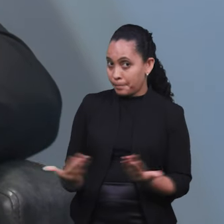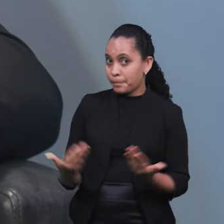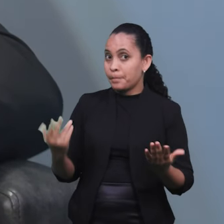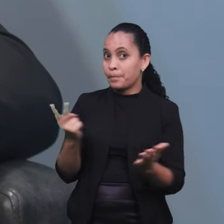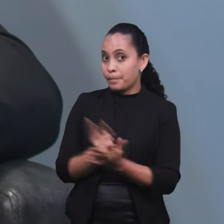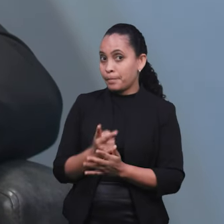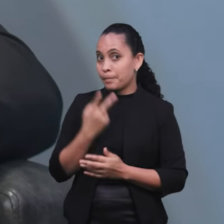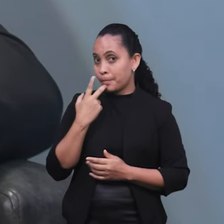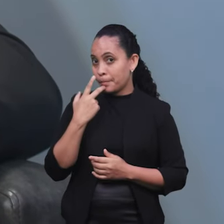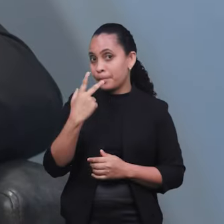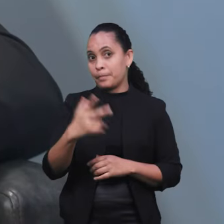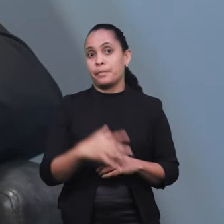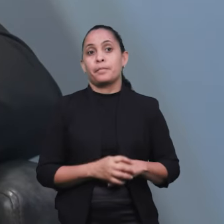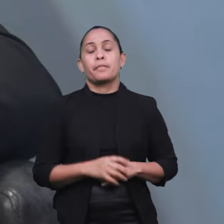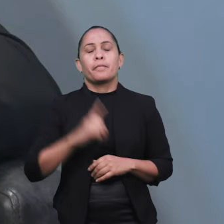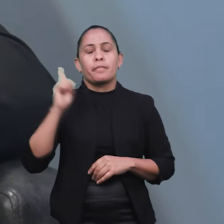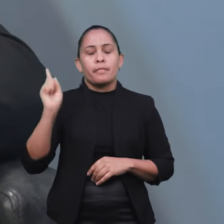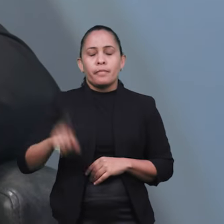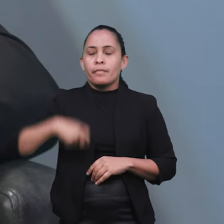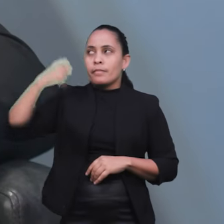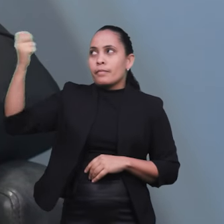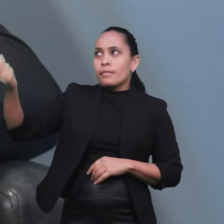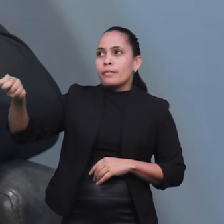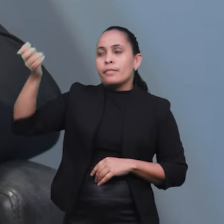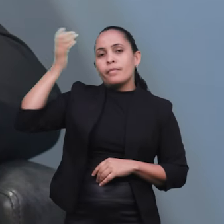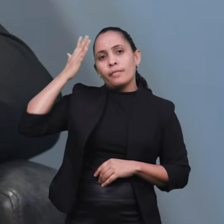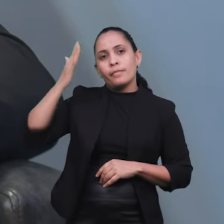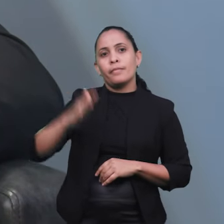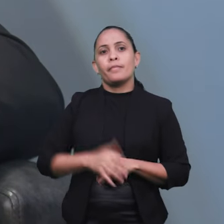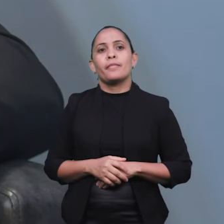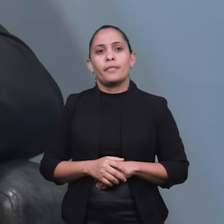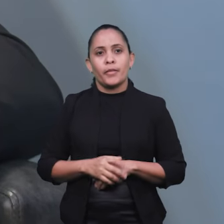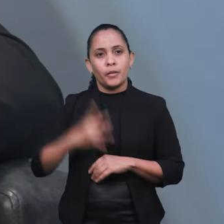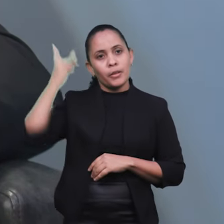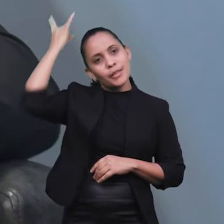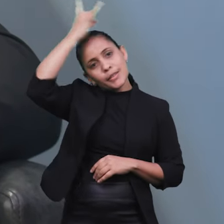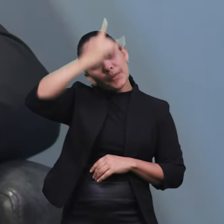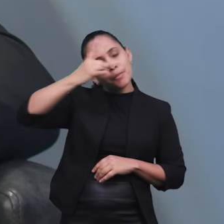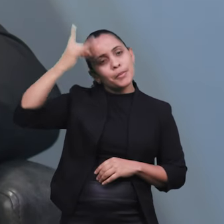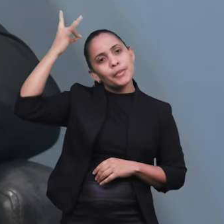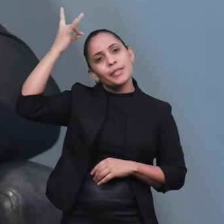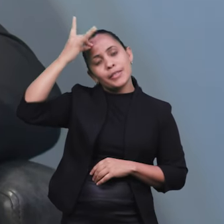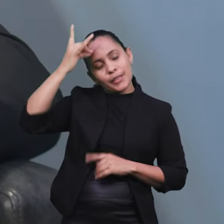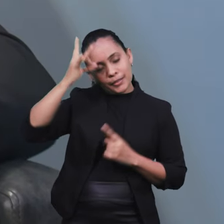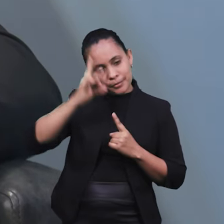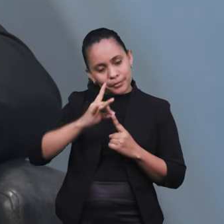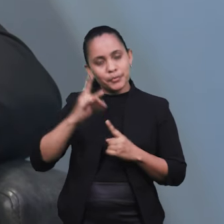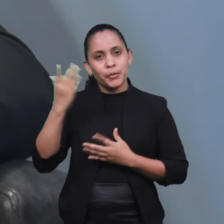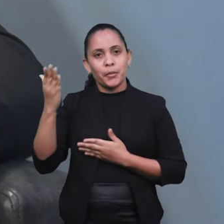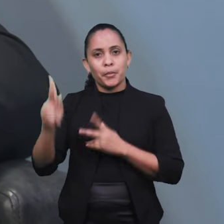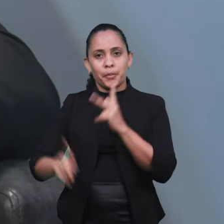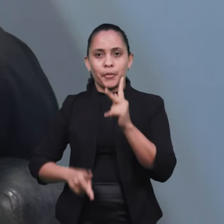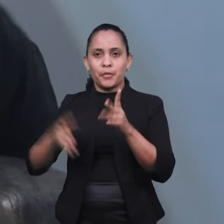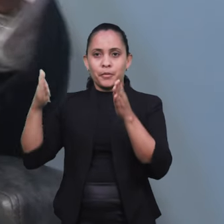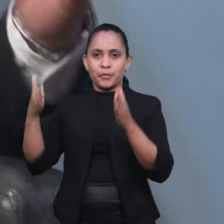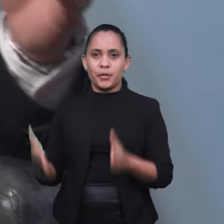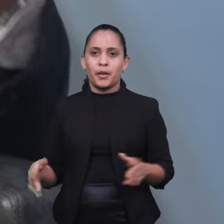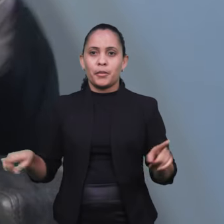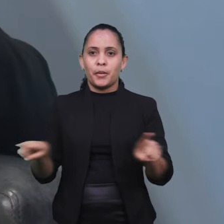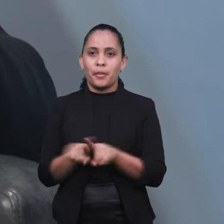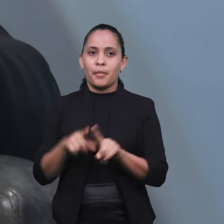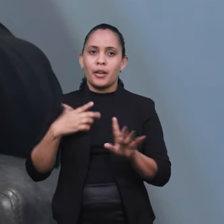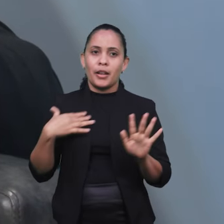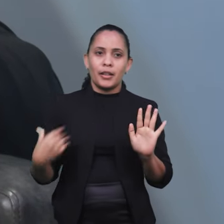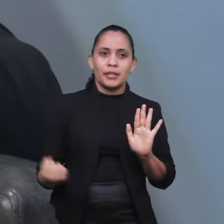falado muito sobre isso, sobre a revelação, sobre a dispensação do Espírito sobre a Igreja Fiel. E essa